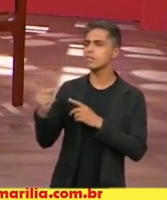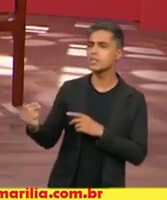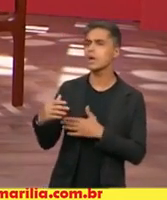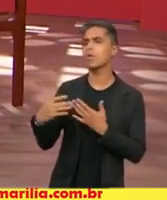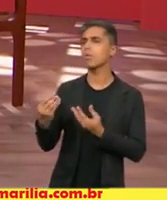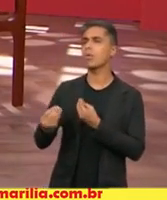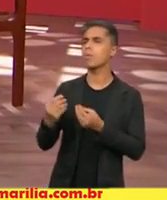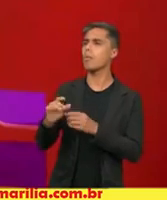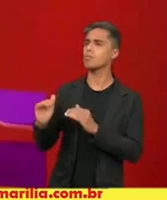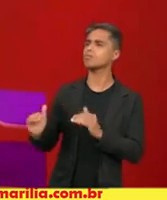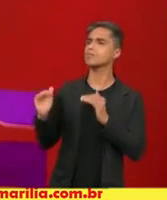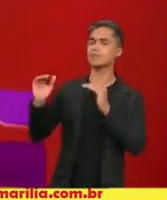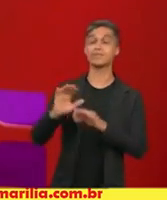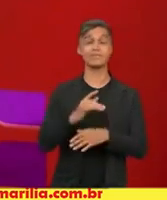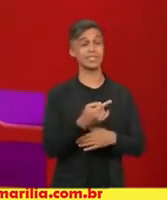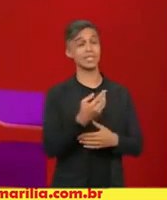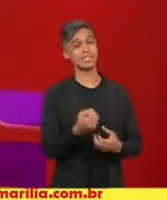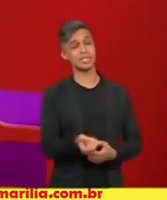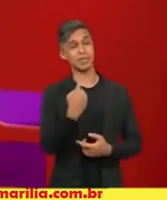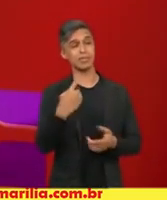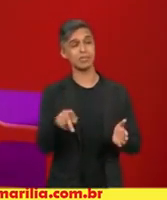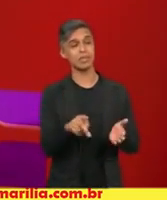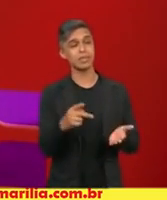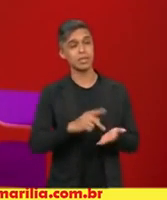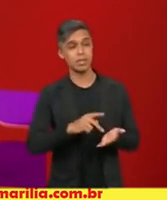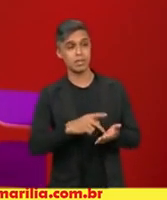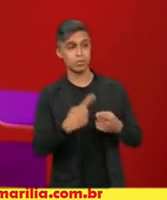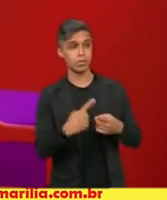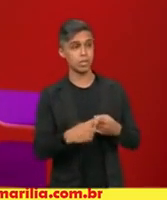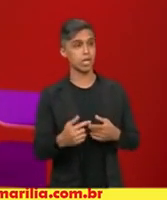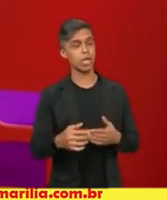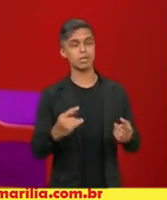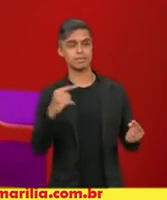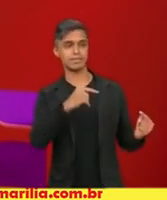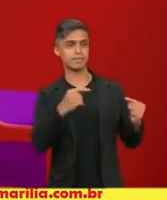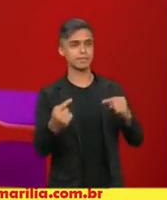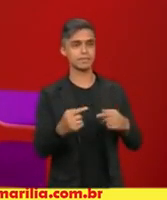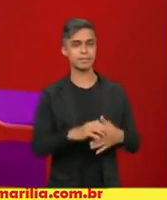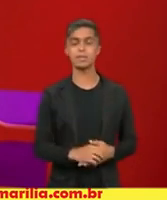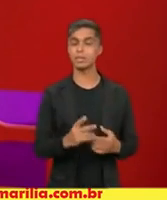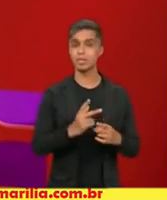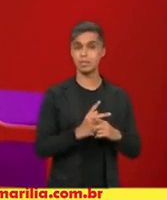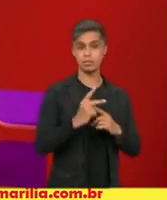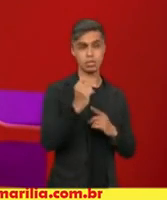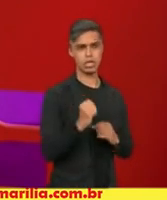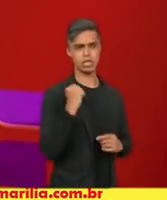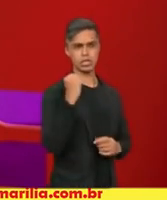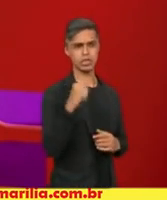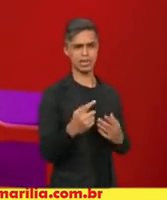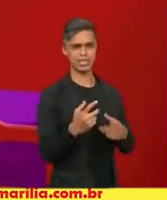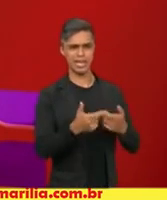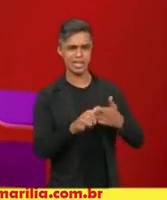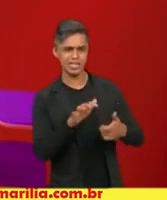Esse é o paradoxo, né? Via de regra, as vitórias, a depender, é claro, do conflito, mas né, uma vitória num conflito como esse é uma